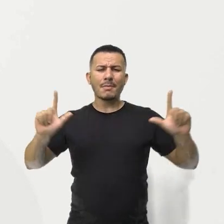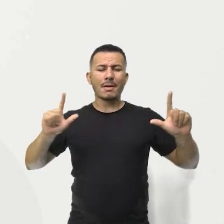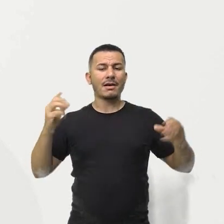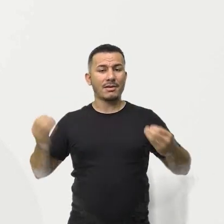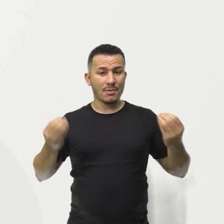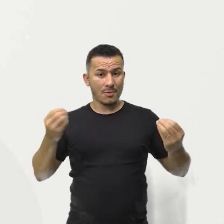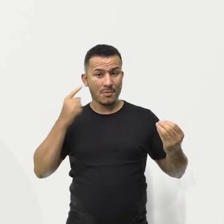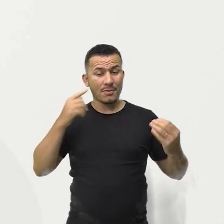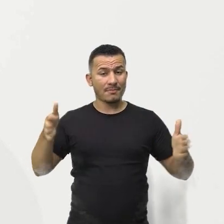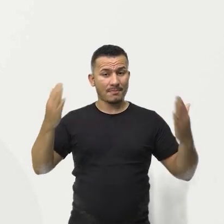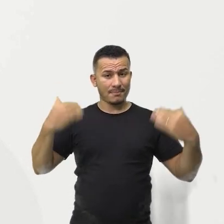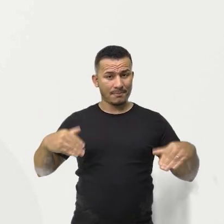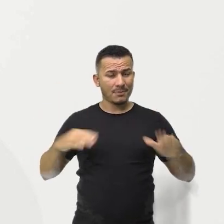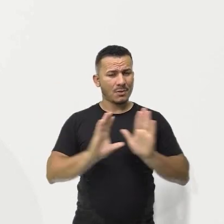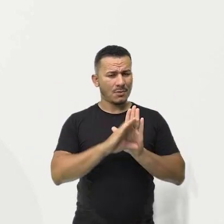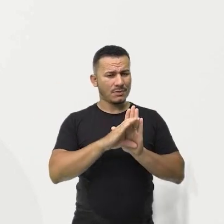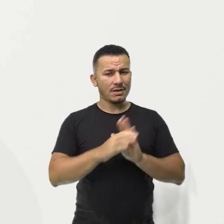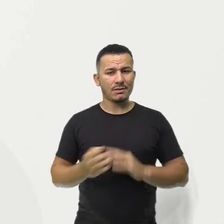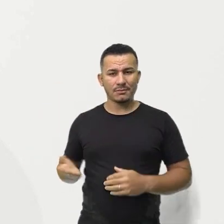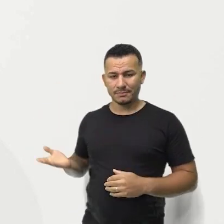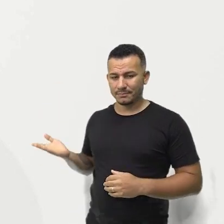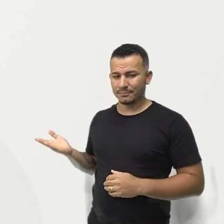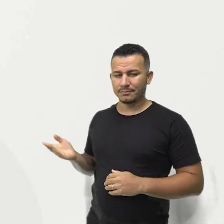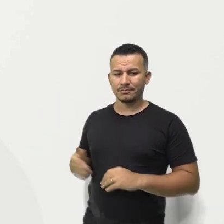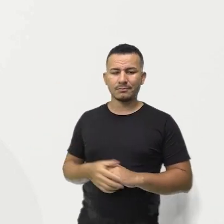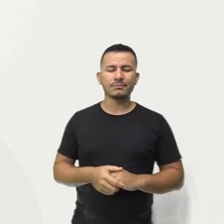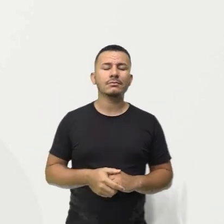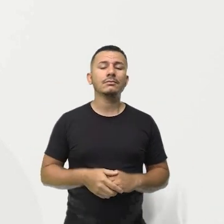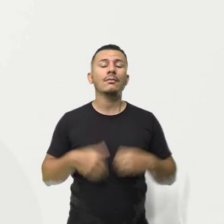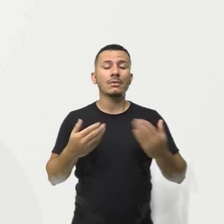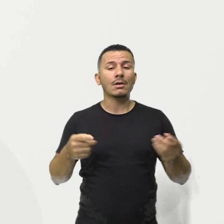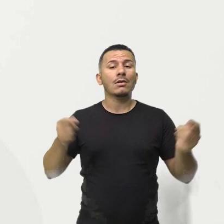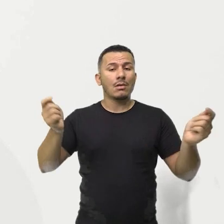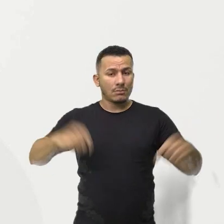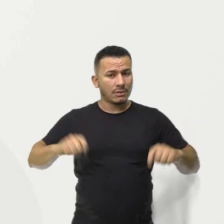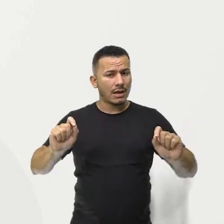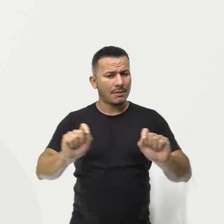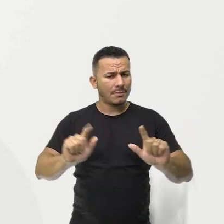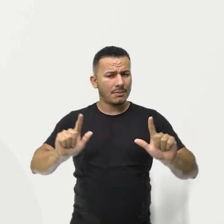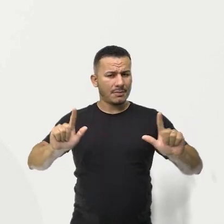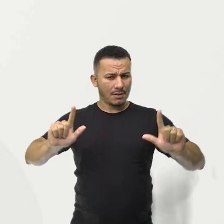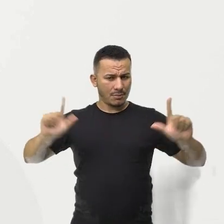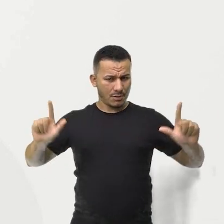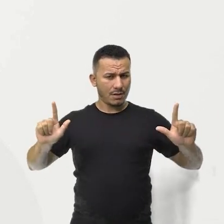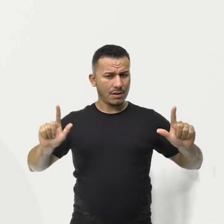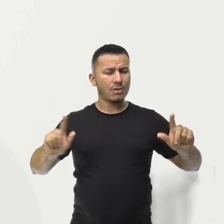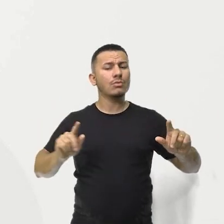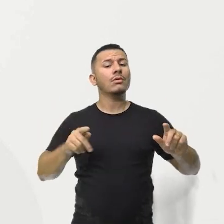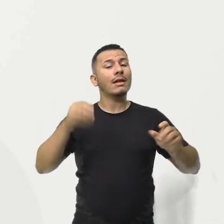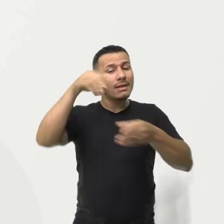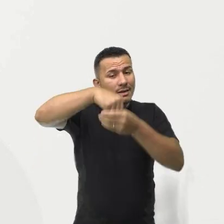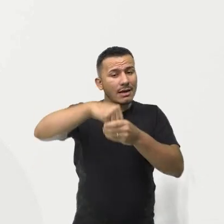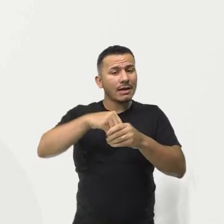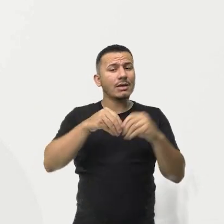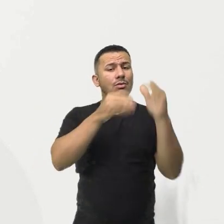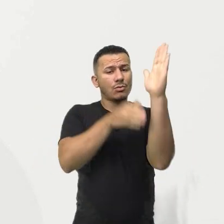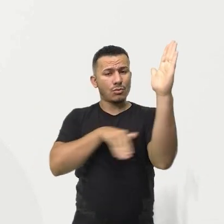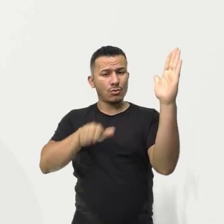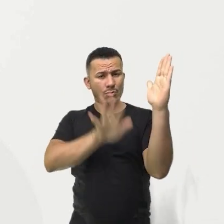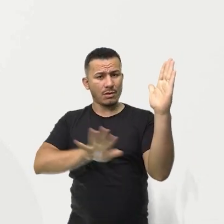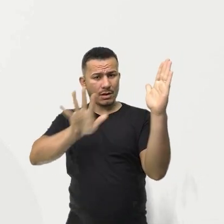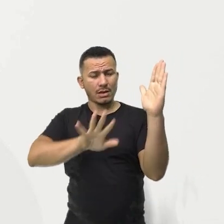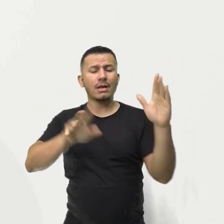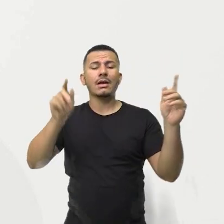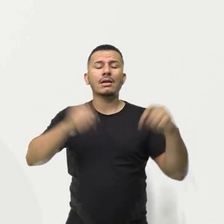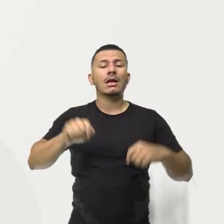no plano cartesiano? Bom, acompanha a definição, alunos. Para ampliar um polígono